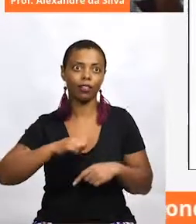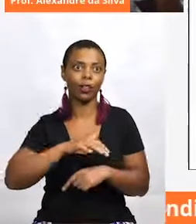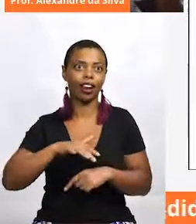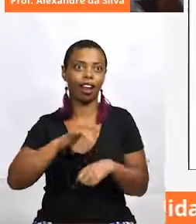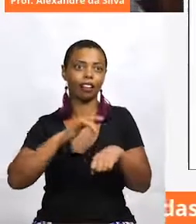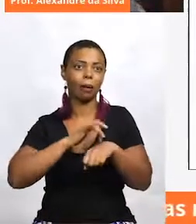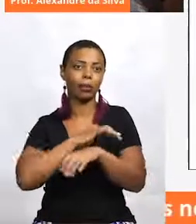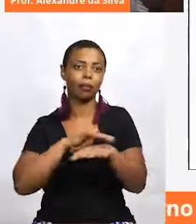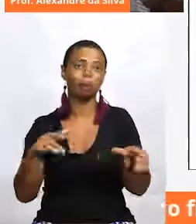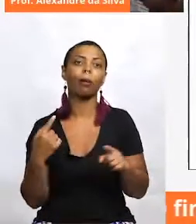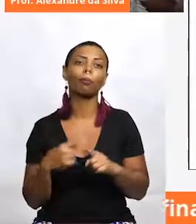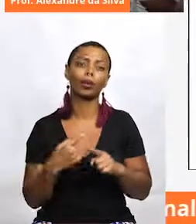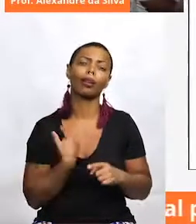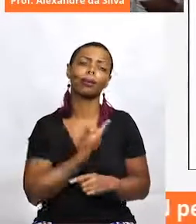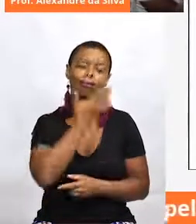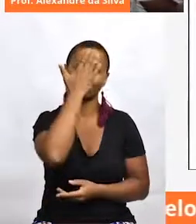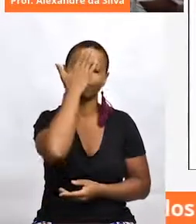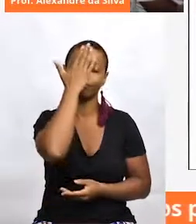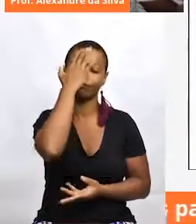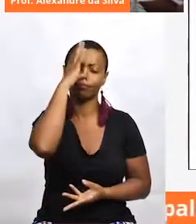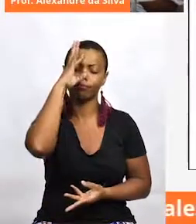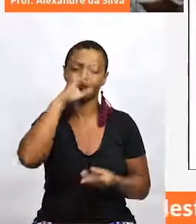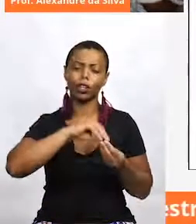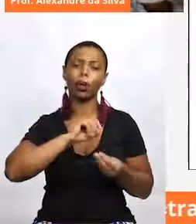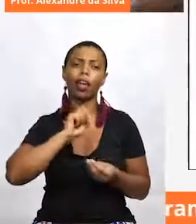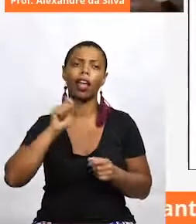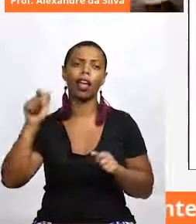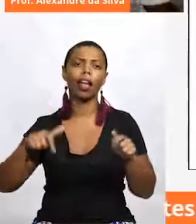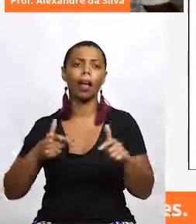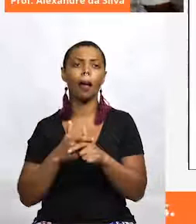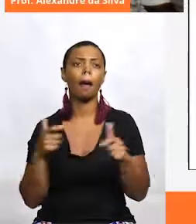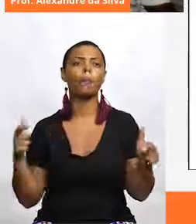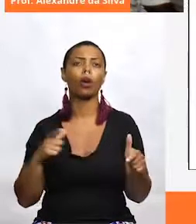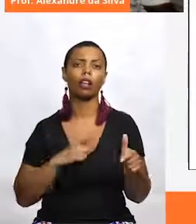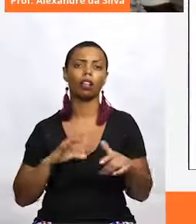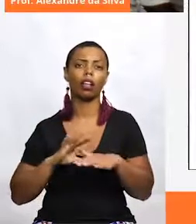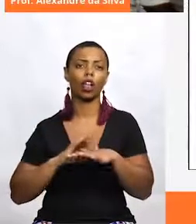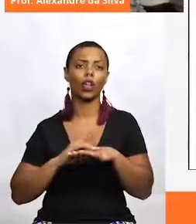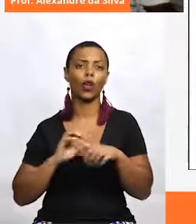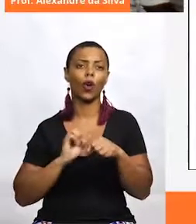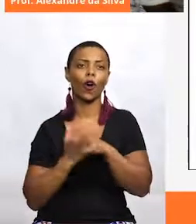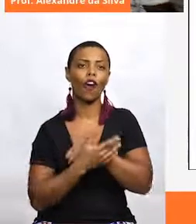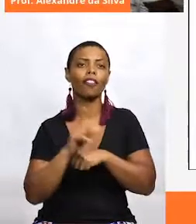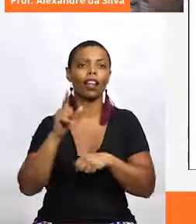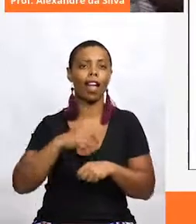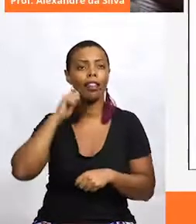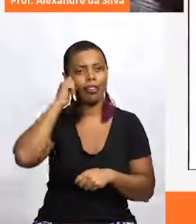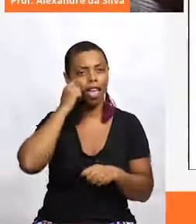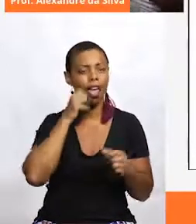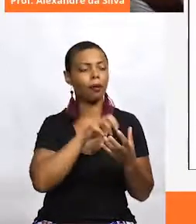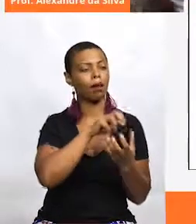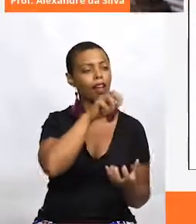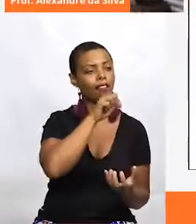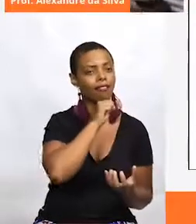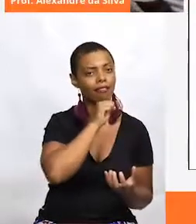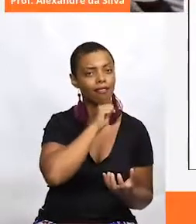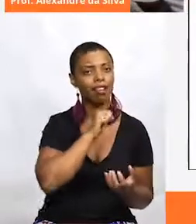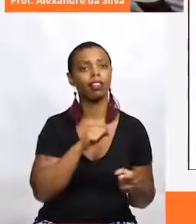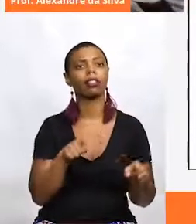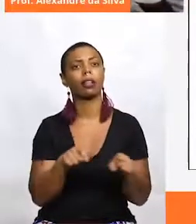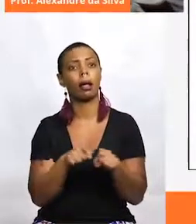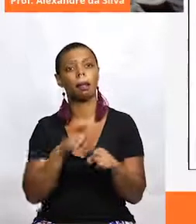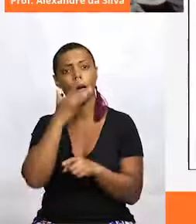gente sabe que as pessoas negras eram as mais acometidas, a gente sabe que as pessoas idosas eram mais acometidas, e as pessoas com